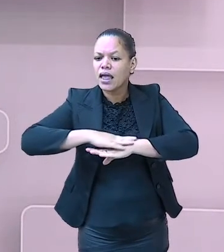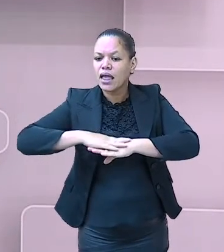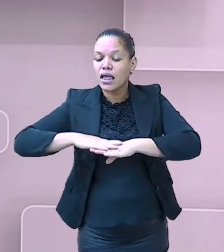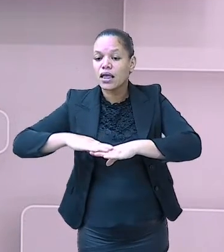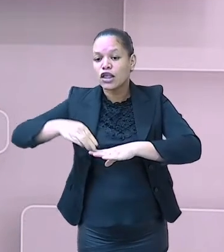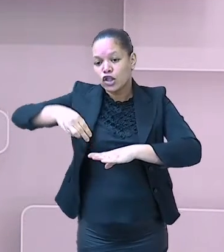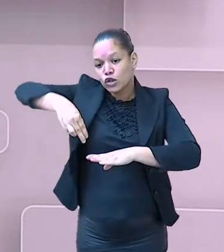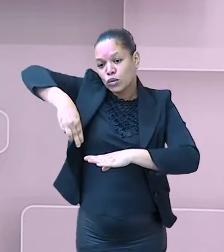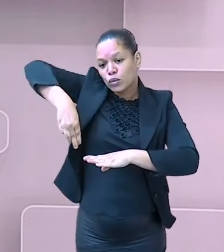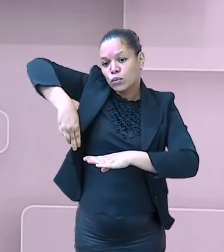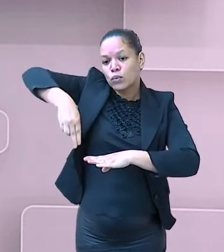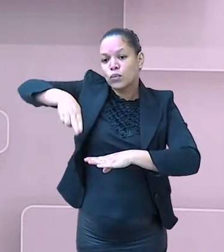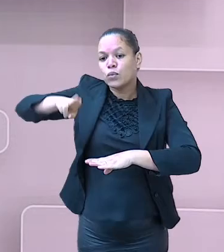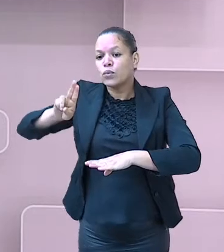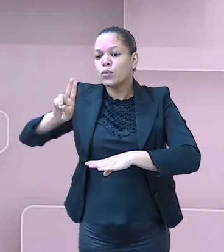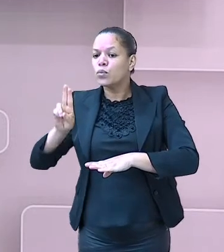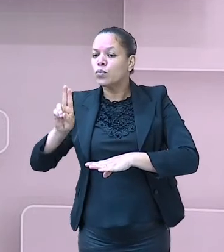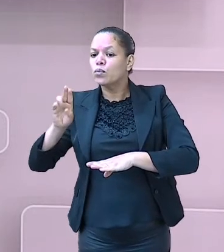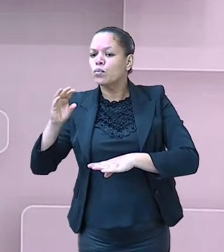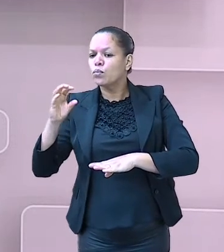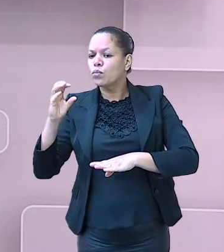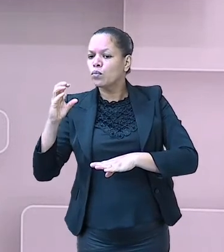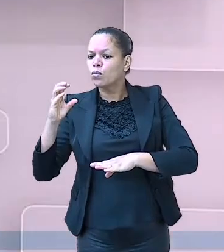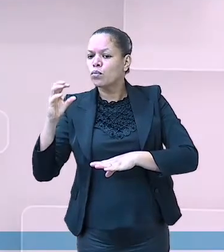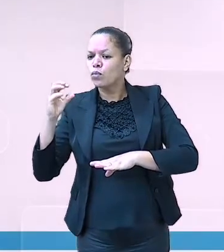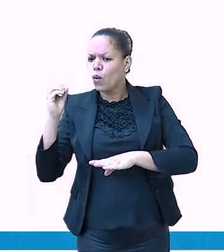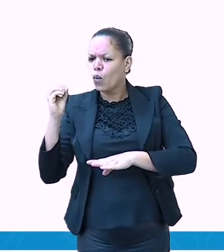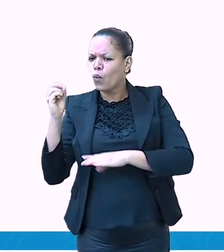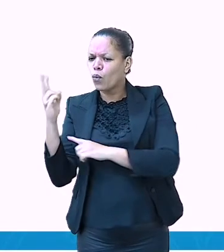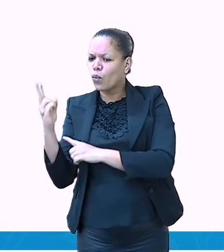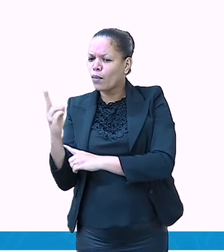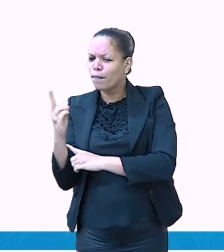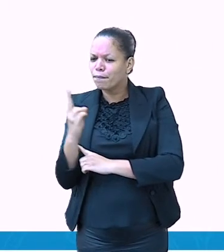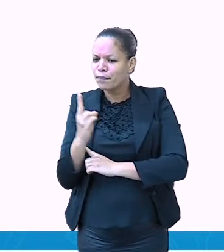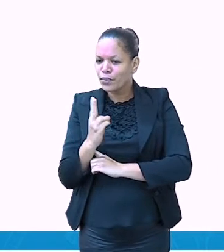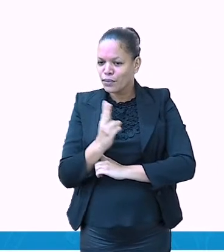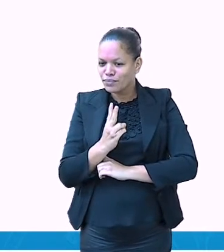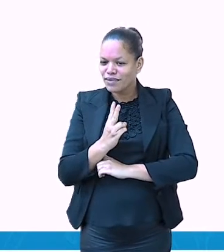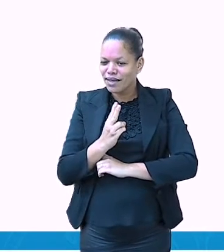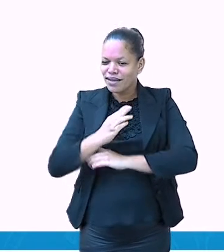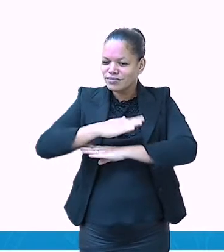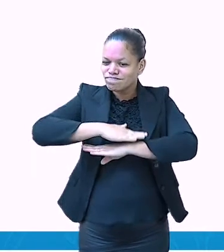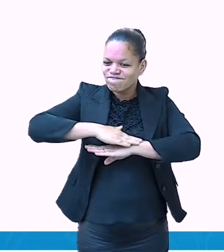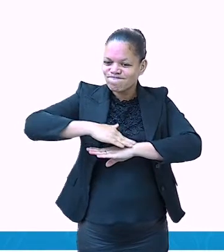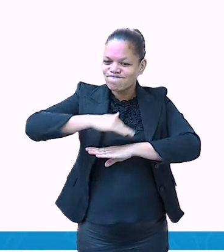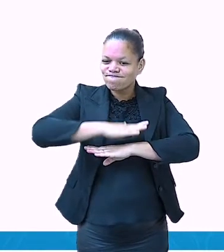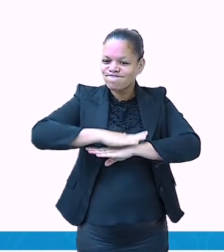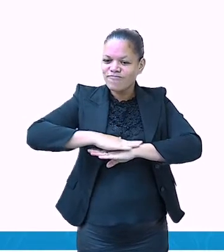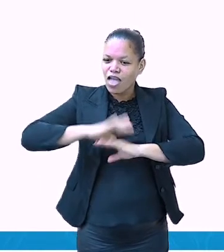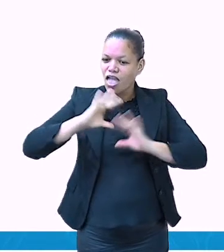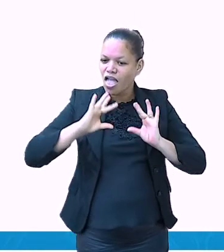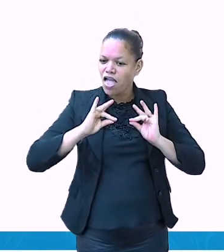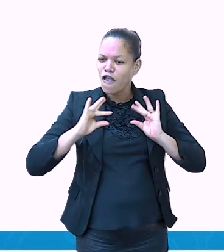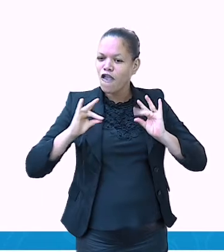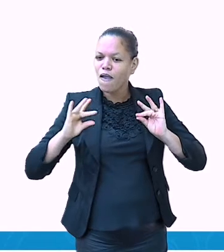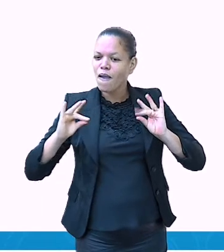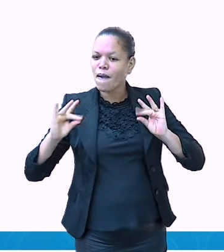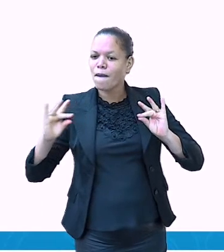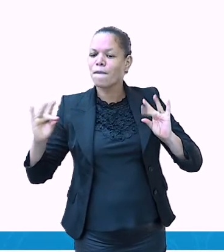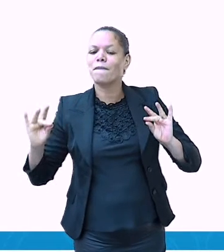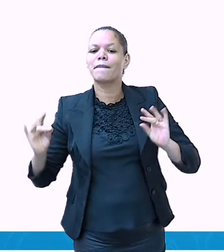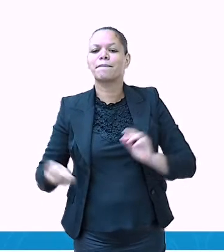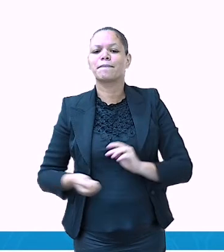mais pegajoso. E eles são ectotérmicos, significa que